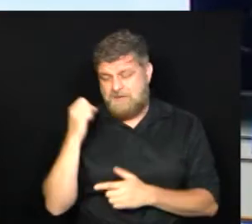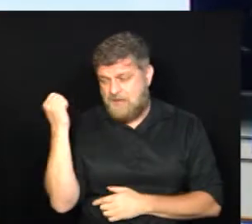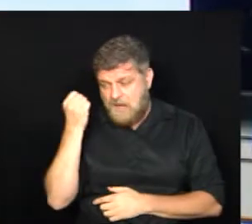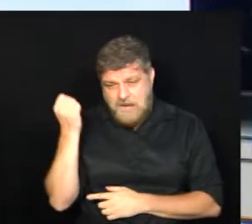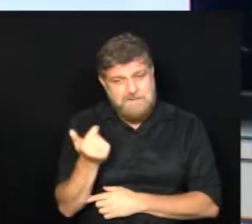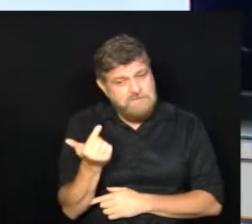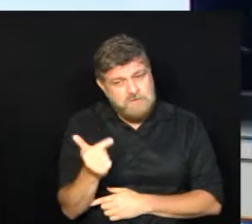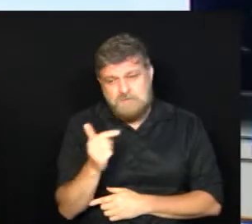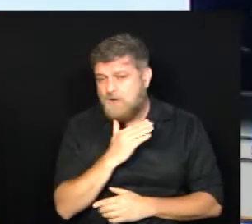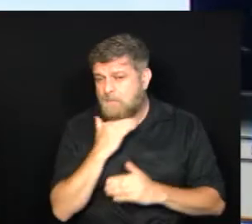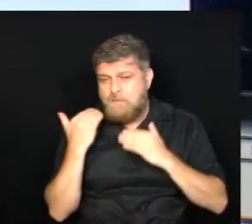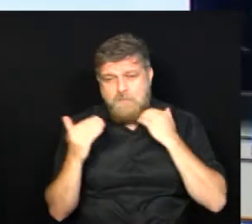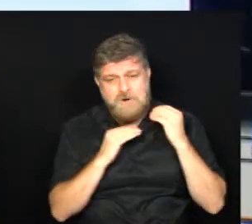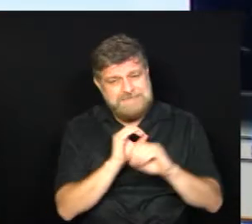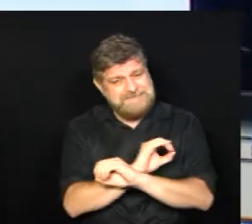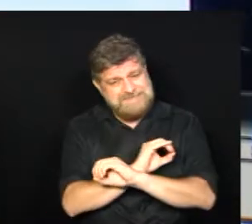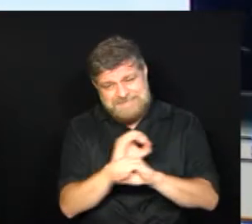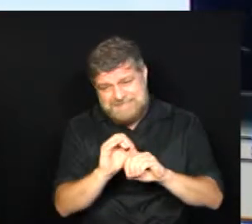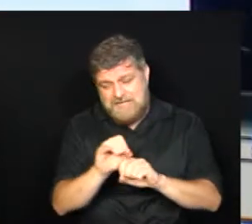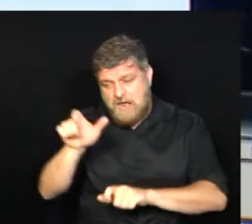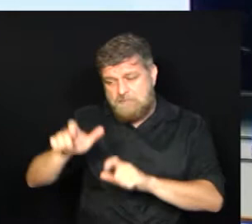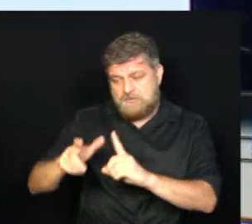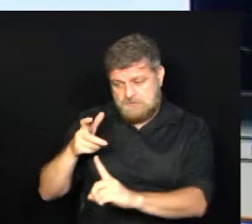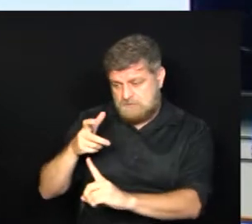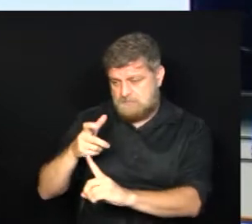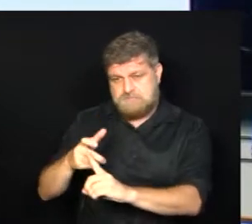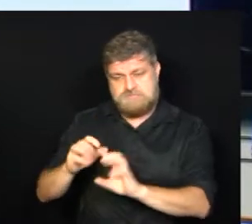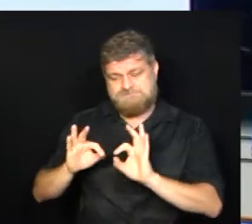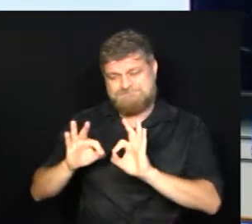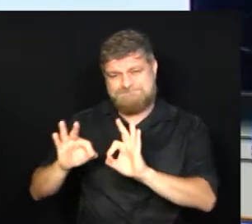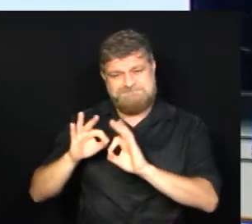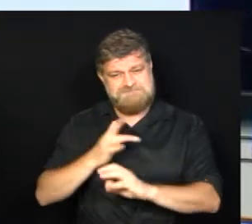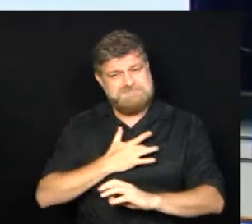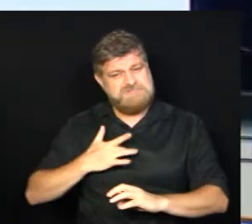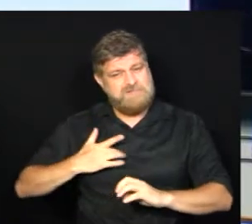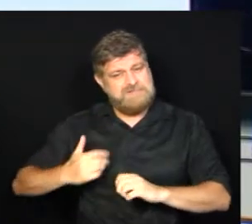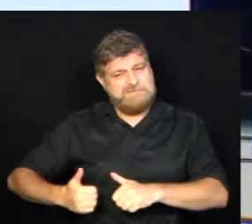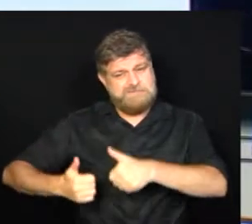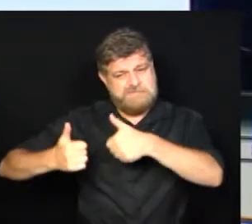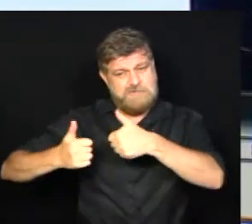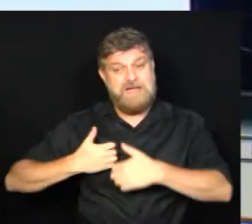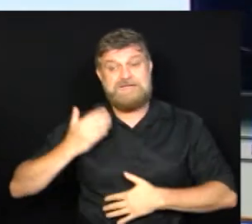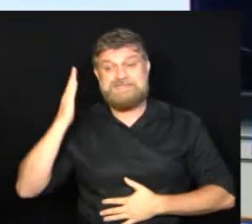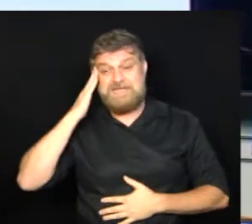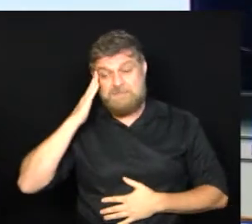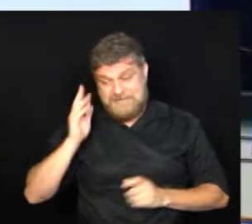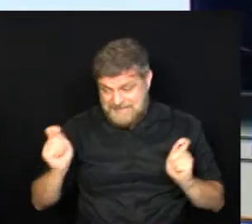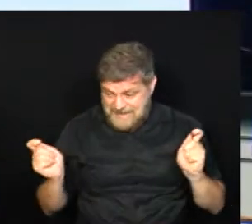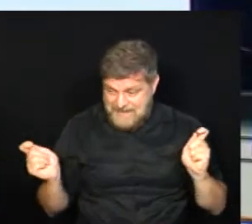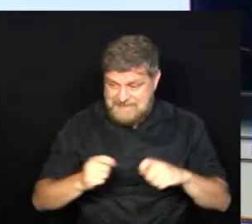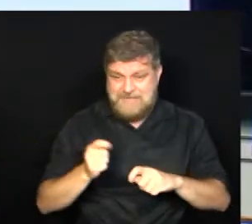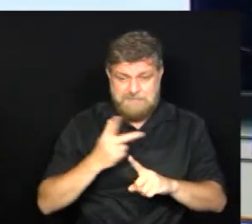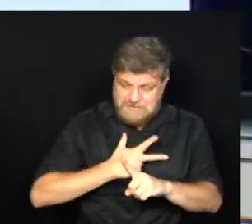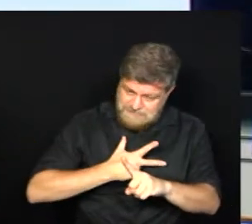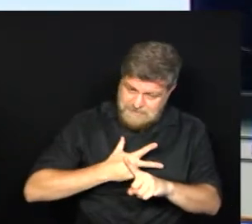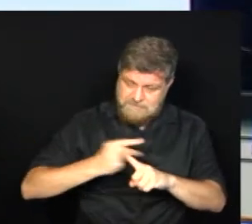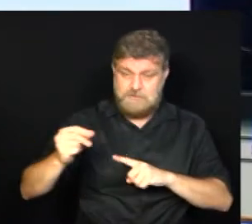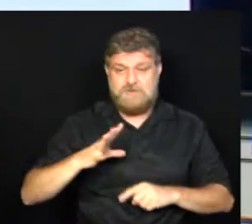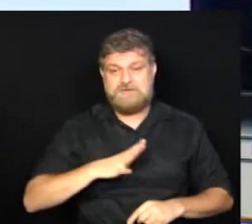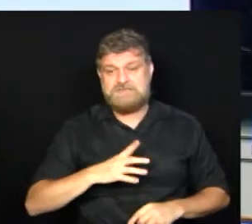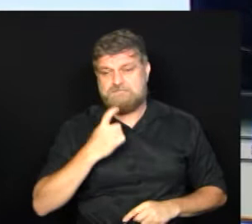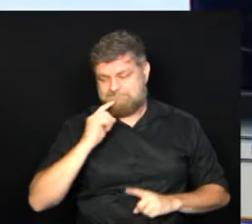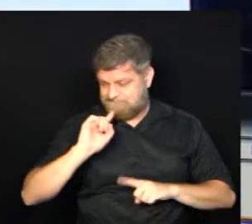não houve óbitos em quem tomou vacina. Então, a gente sabe que vai conseguir uma grande vitória aqui em